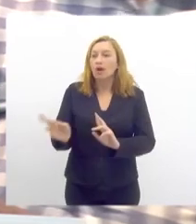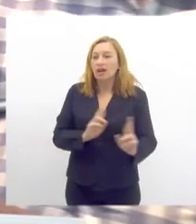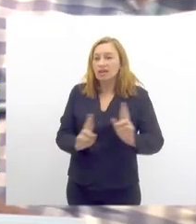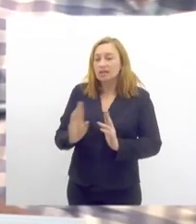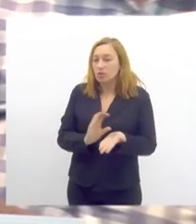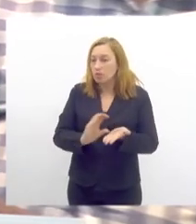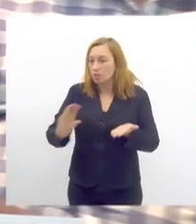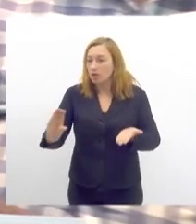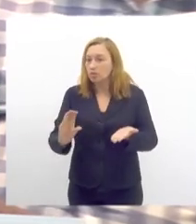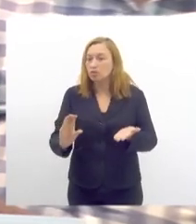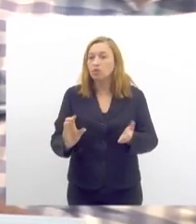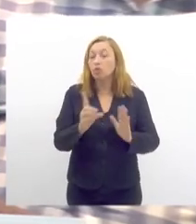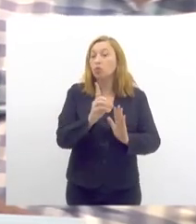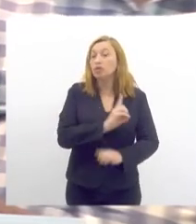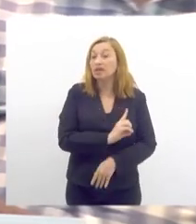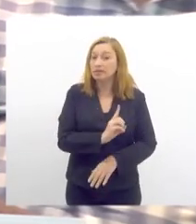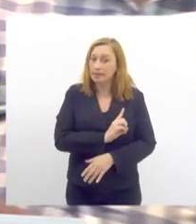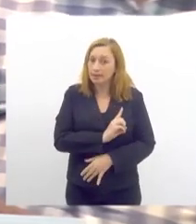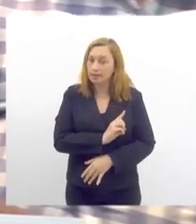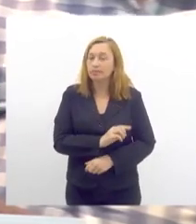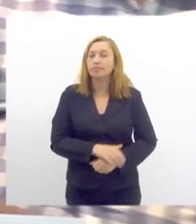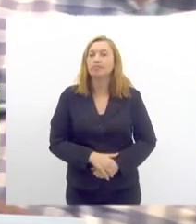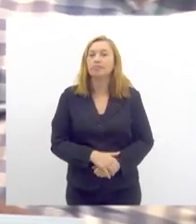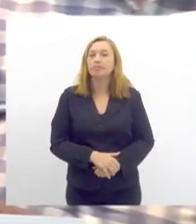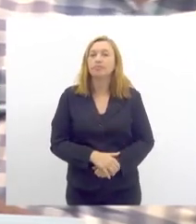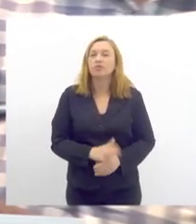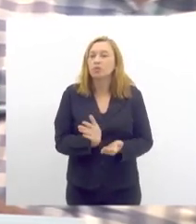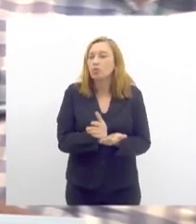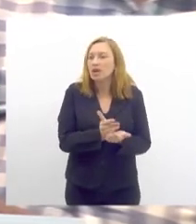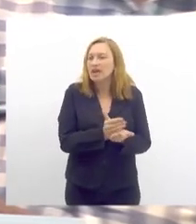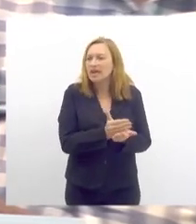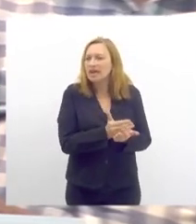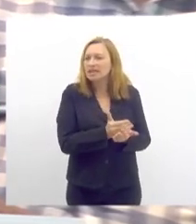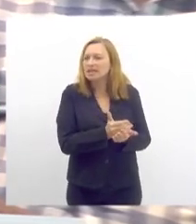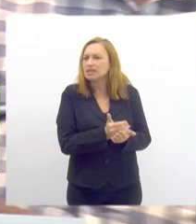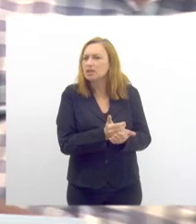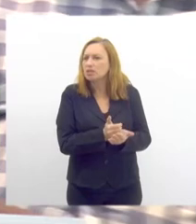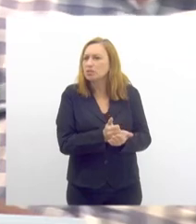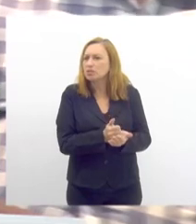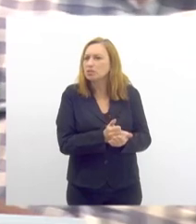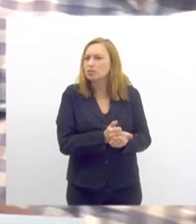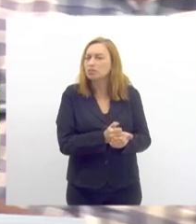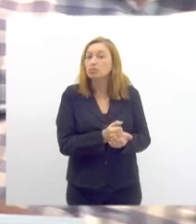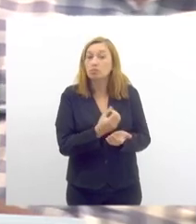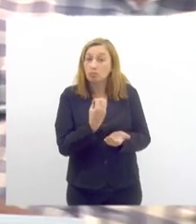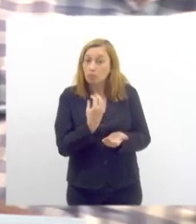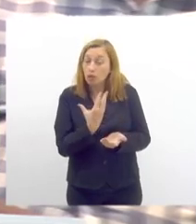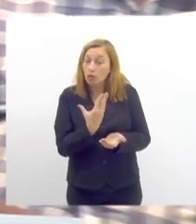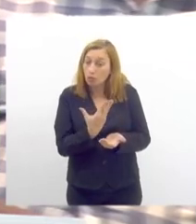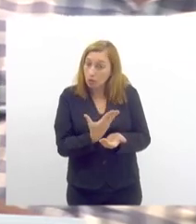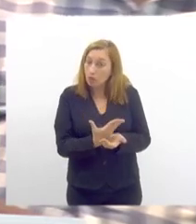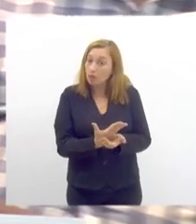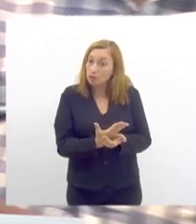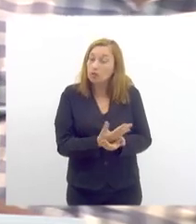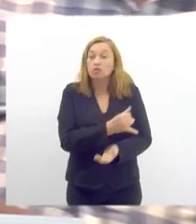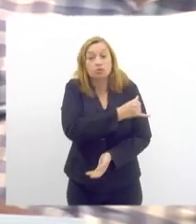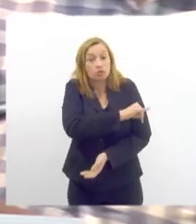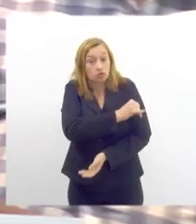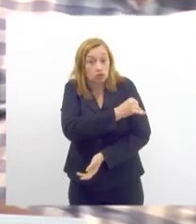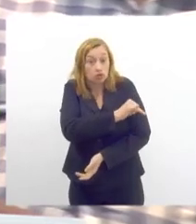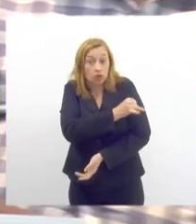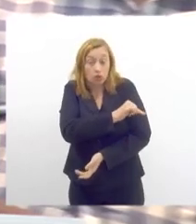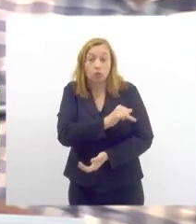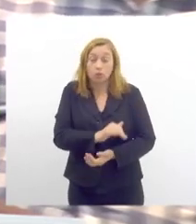seguinte: O DETRAN ele tem uma arrecadação vultosa. O DETRAN do Rio de Janeiro,